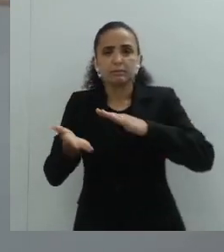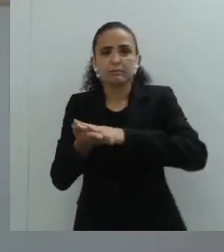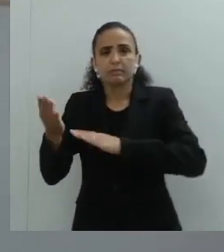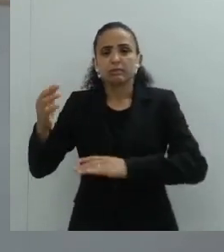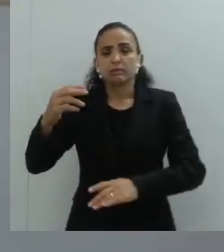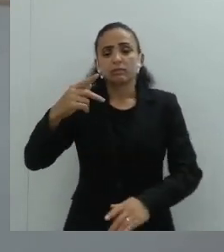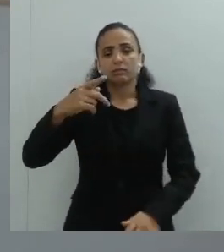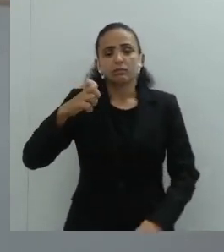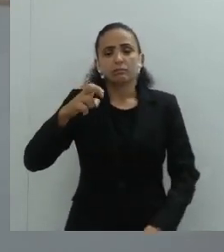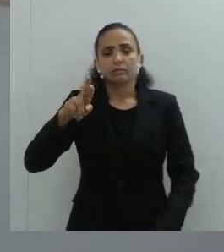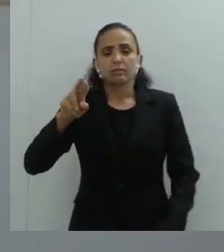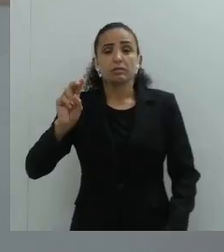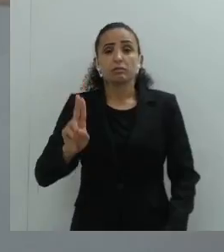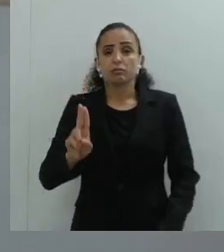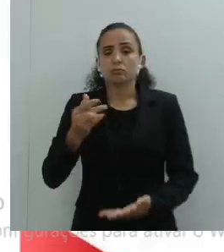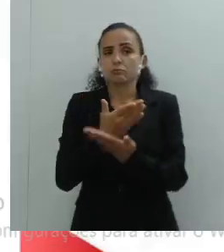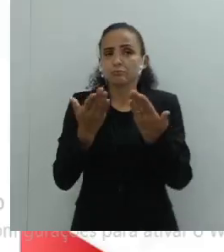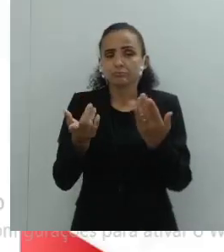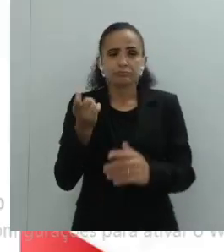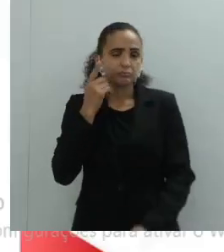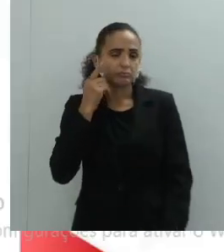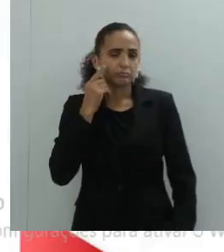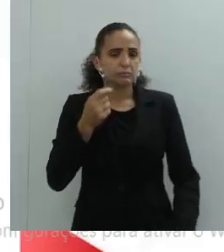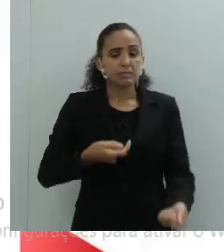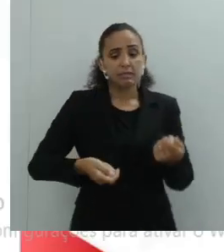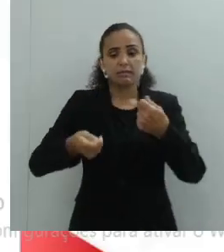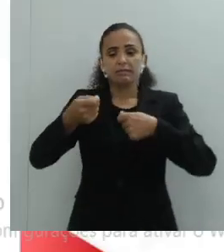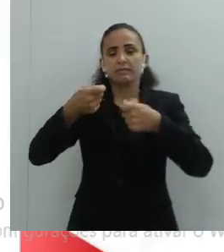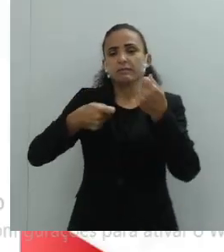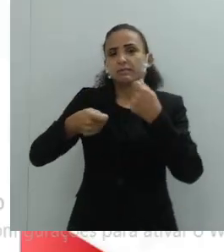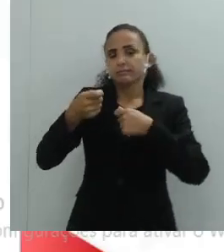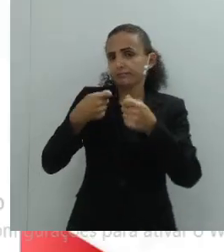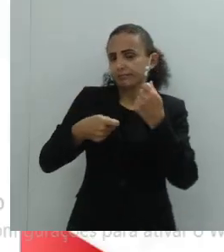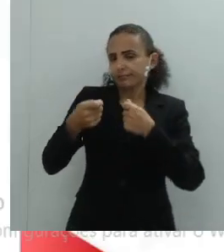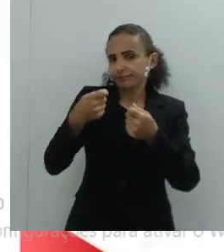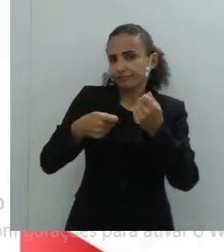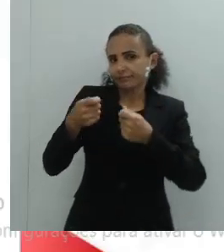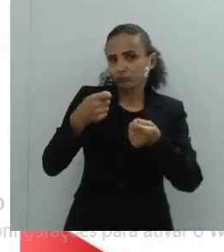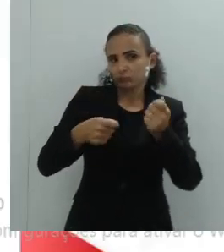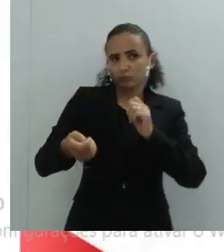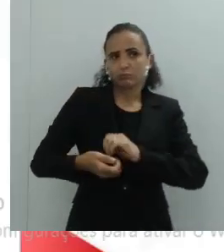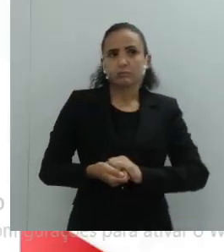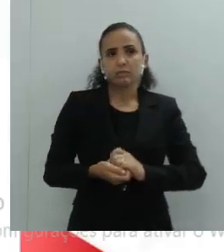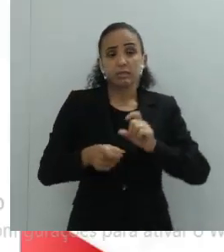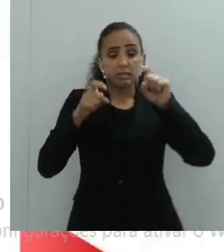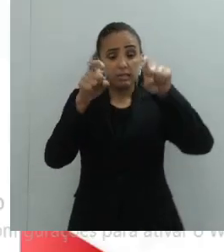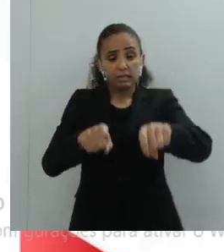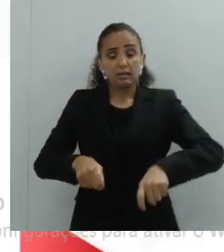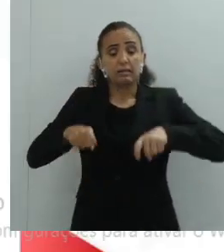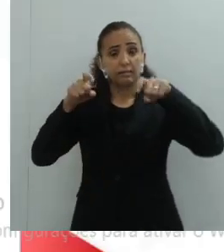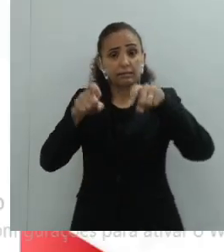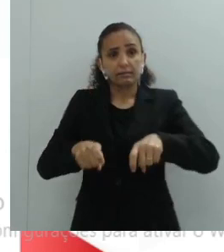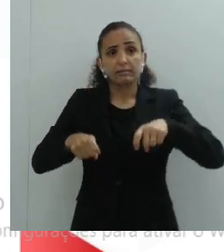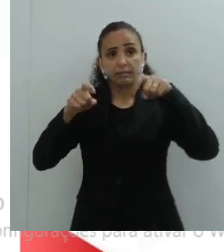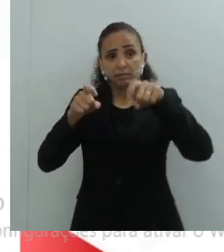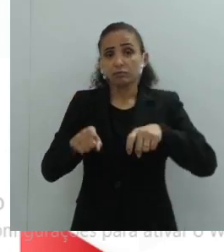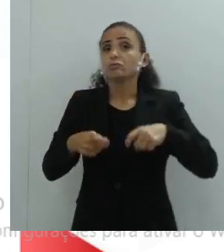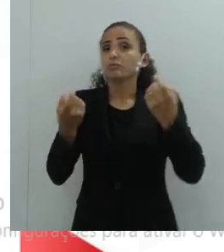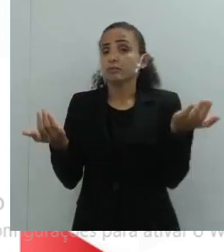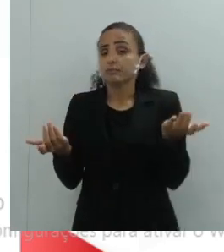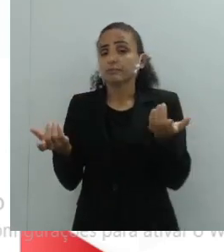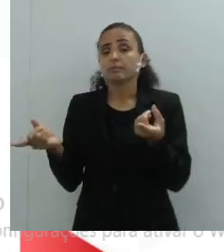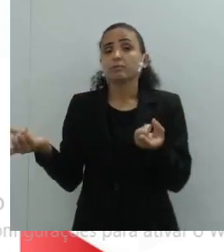tá certo? Vem comigo para a tela para você ver como é que funciona a economia. Então eu vou ter a agricultura como base